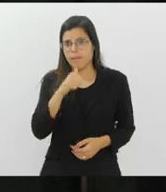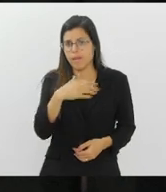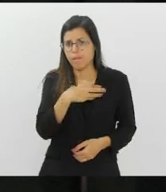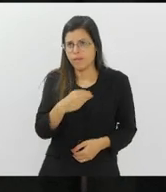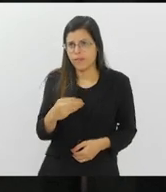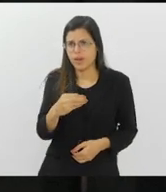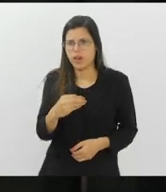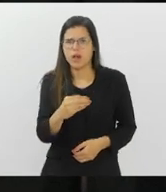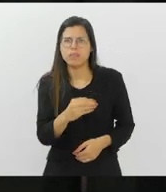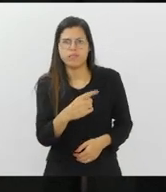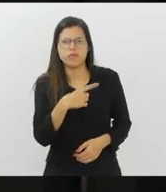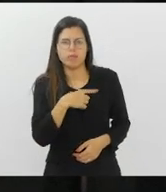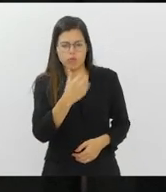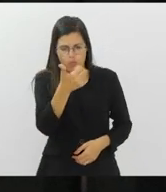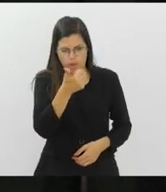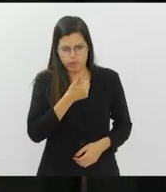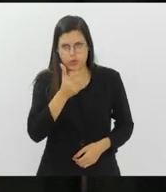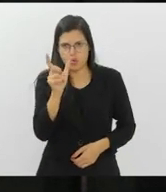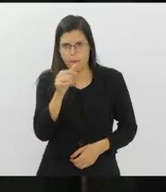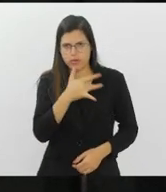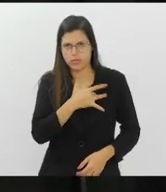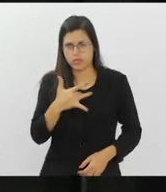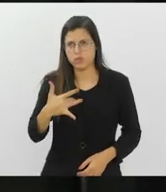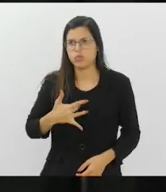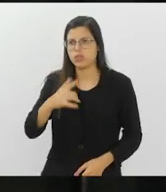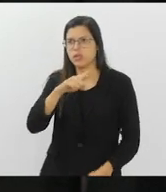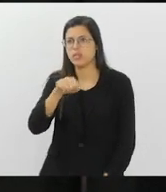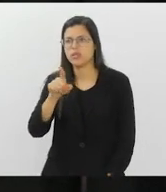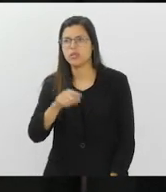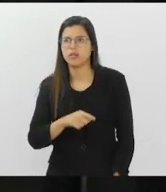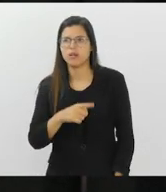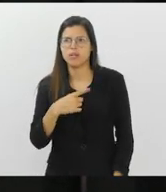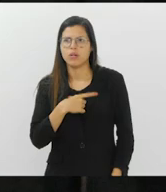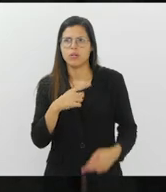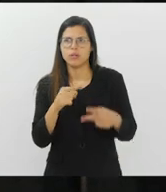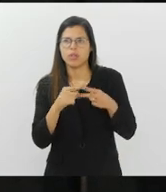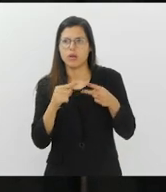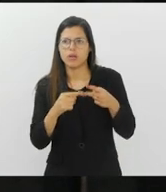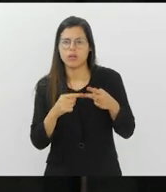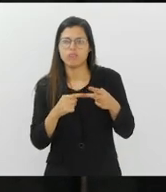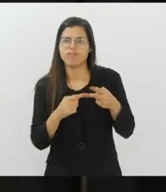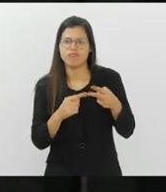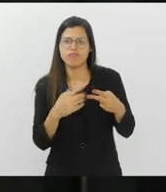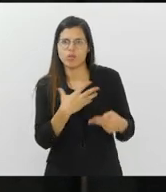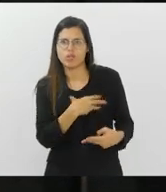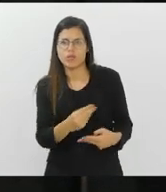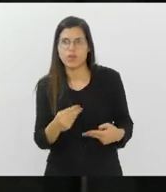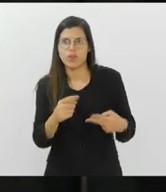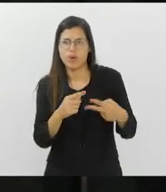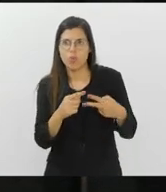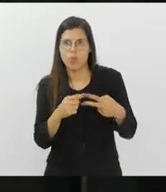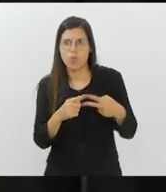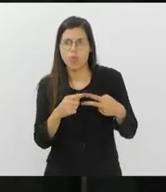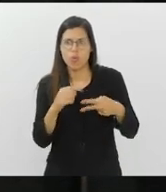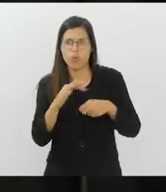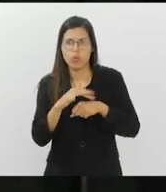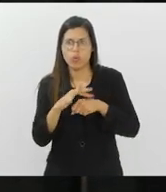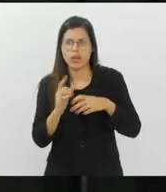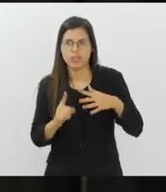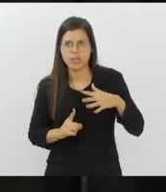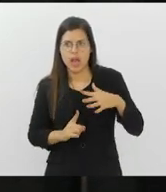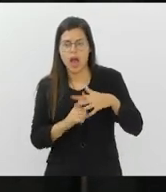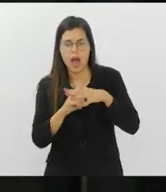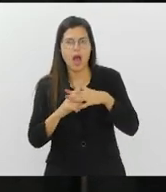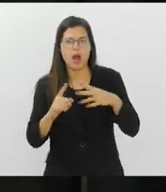comunicado do plano de saúde dela sendo cancelado, eu tenho dois filhos. Um tem doença rara, o outro não. Os dois